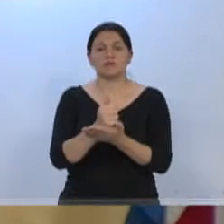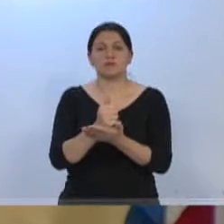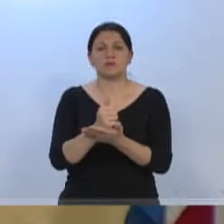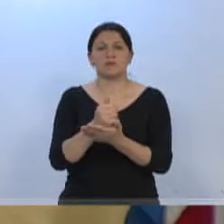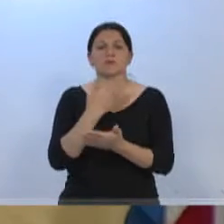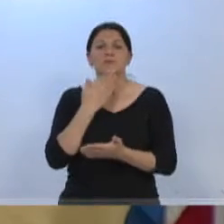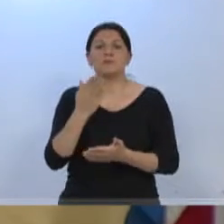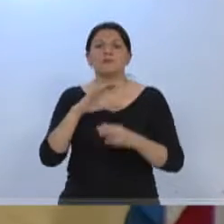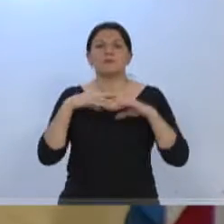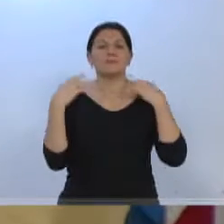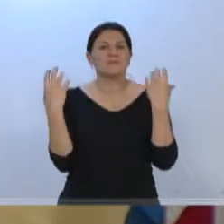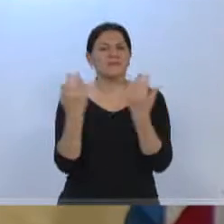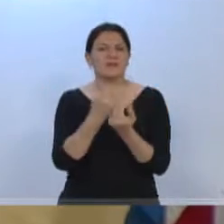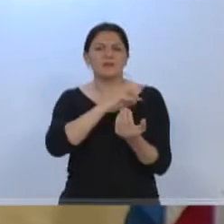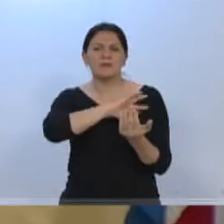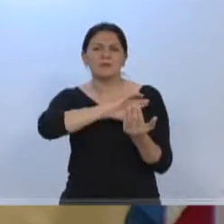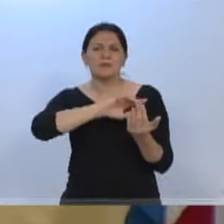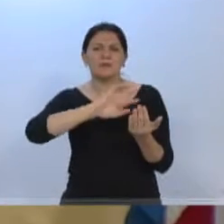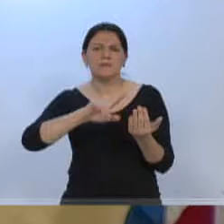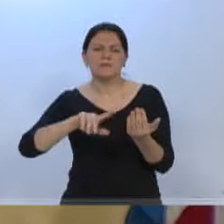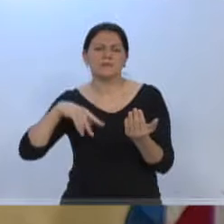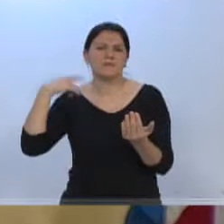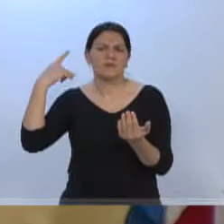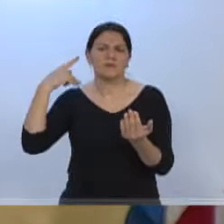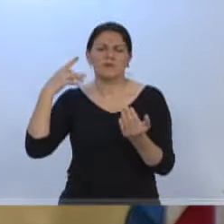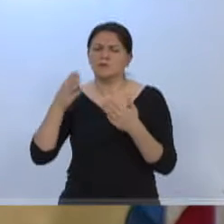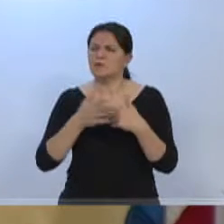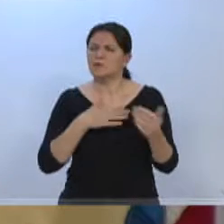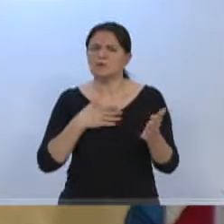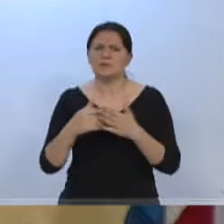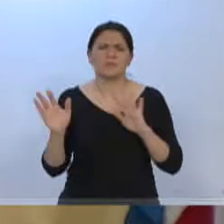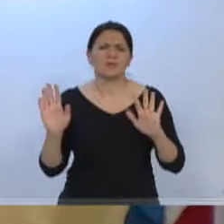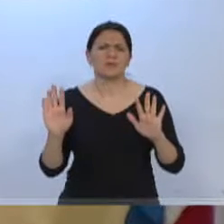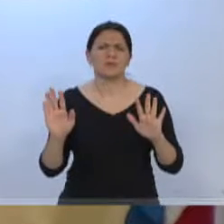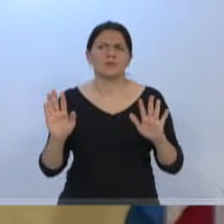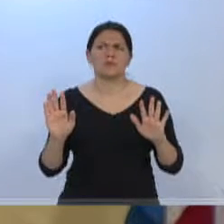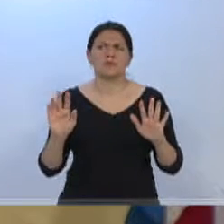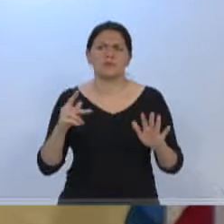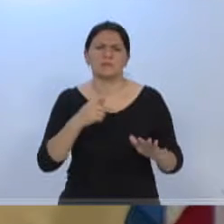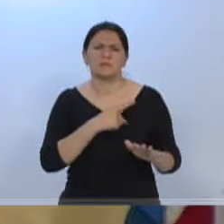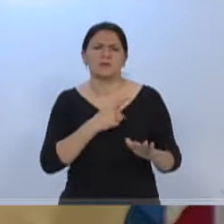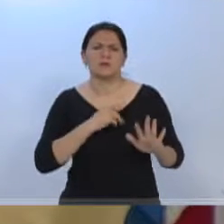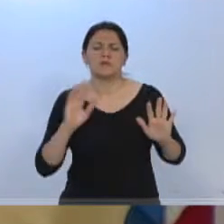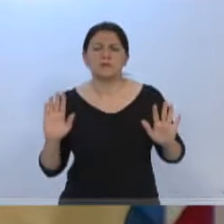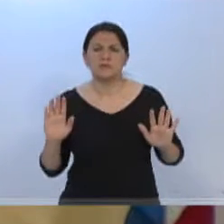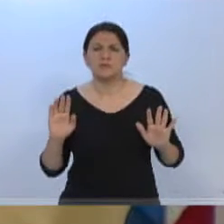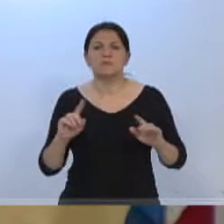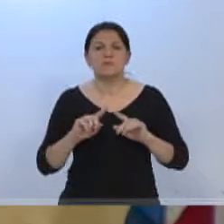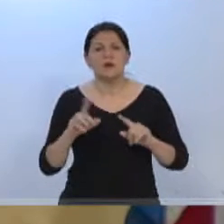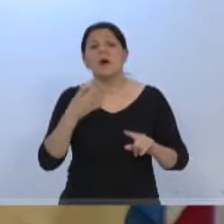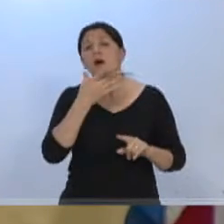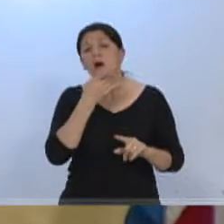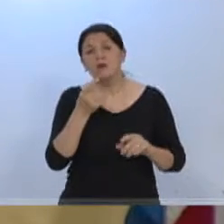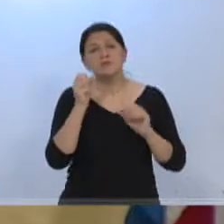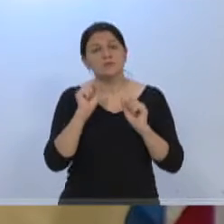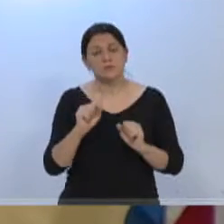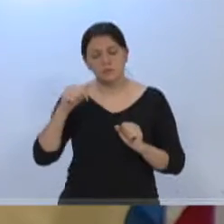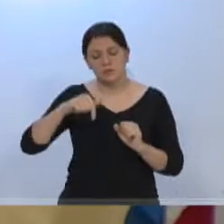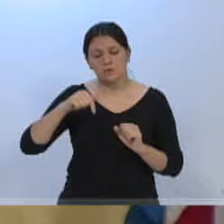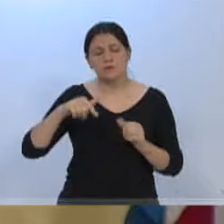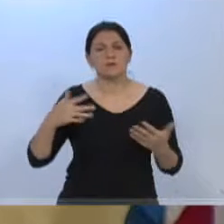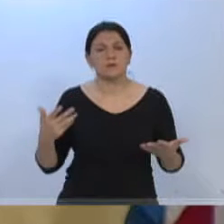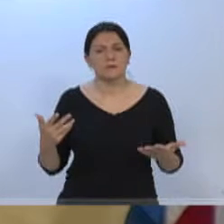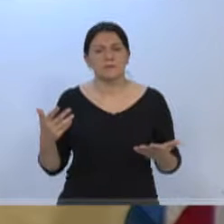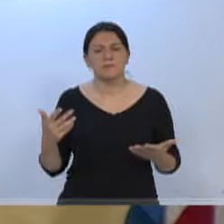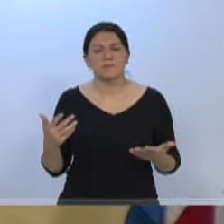chegam da comunidade para os mais variados vereadores, independentemente de fazer parte de base ou não fazer parte de base, eu acho que a gente também tem que vir aqui. Como